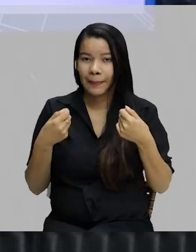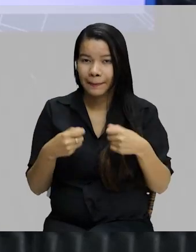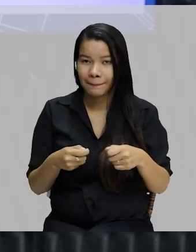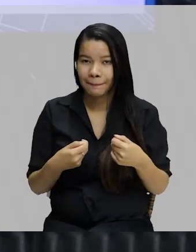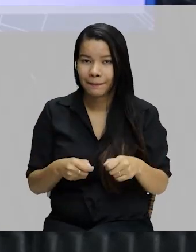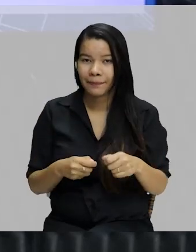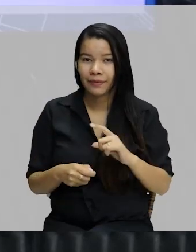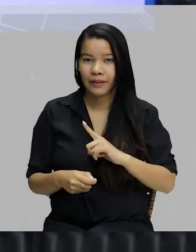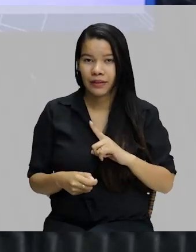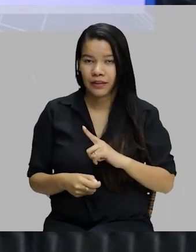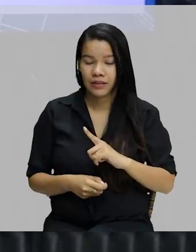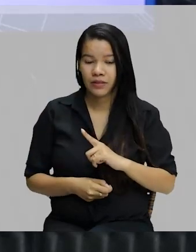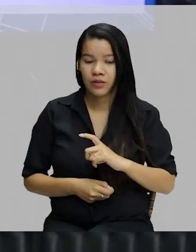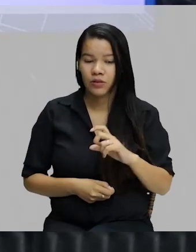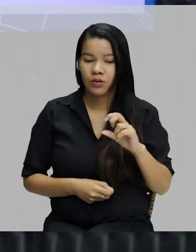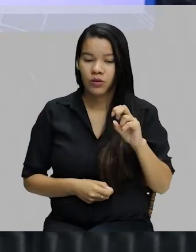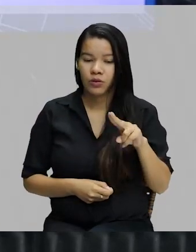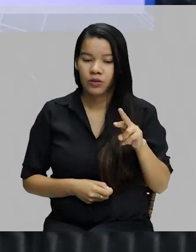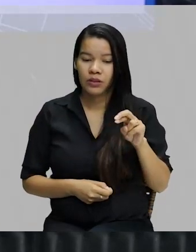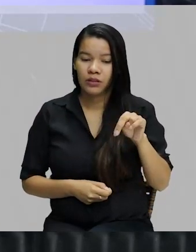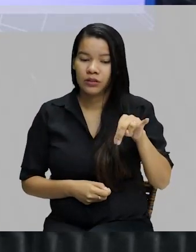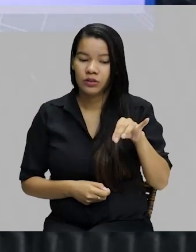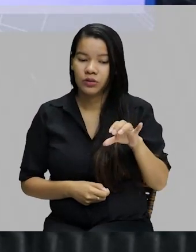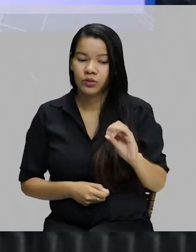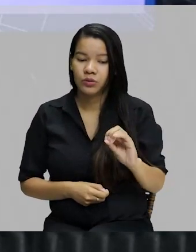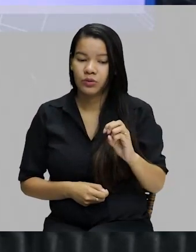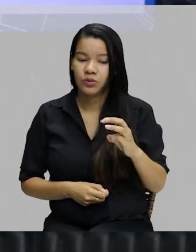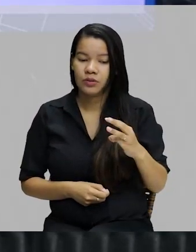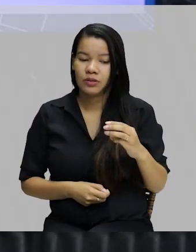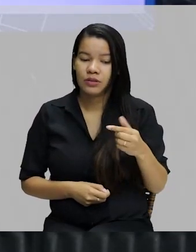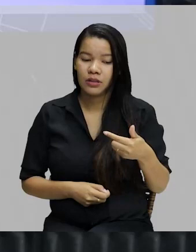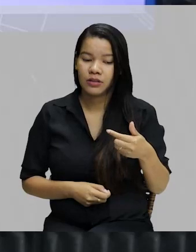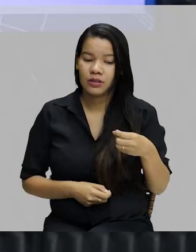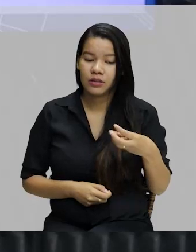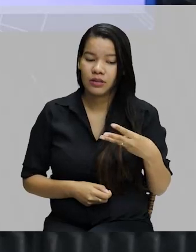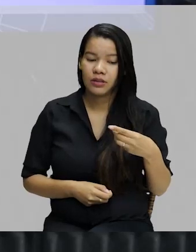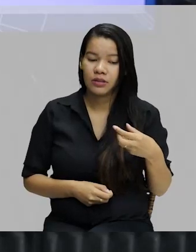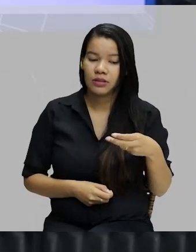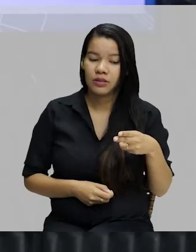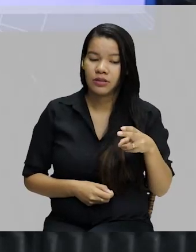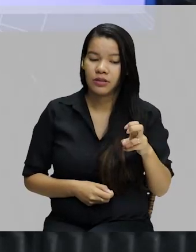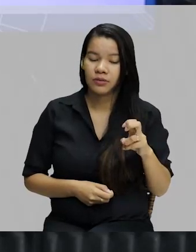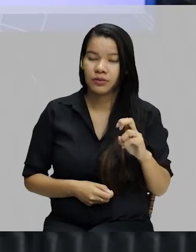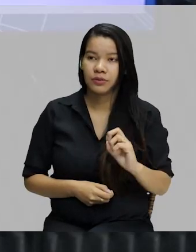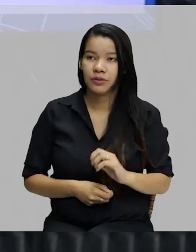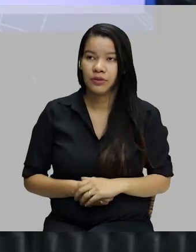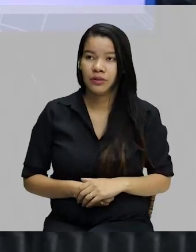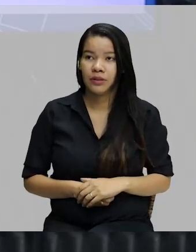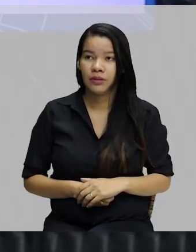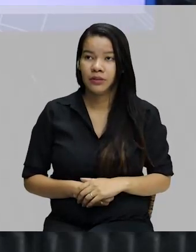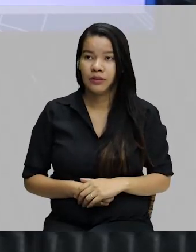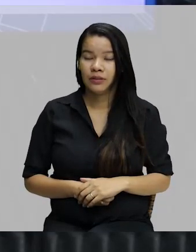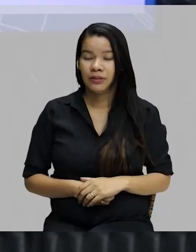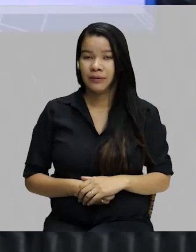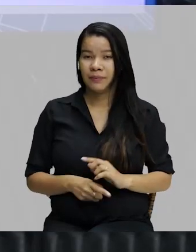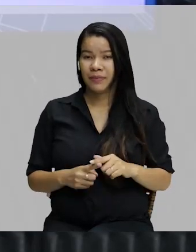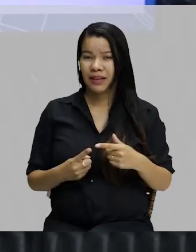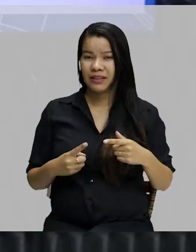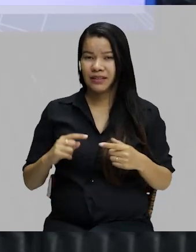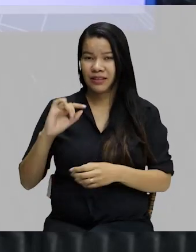o urânio 235. Só que na natureza, esse urânio 235, ele aparece numa proporção